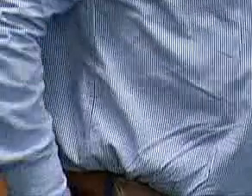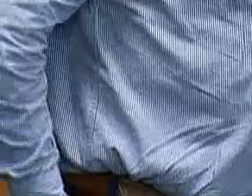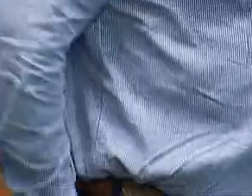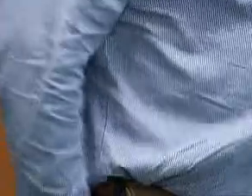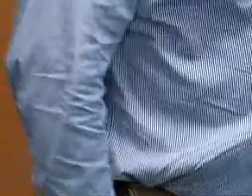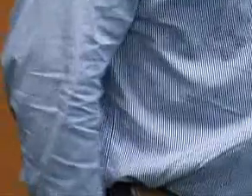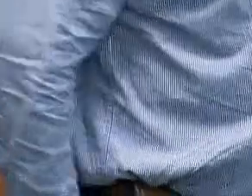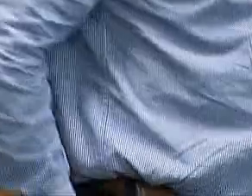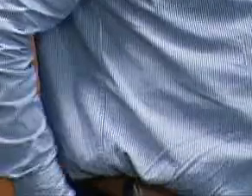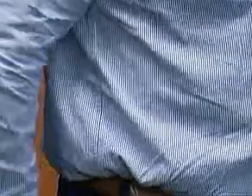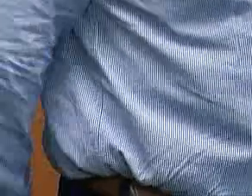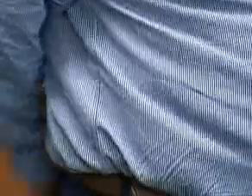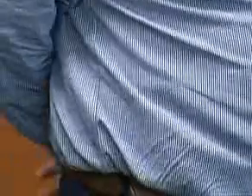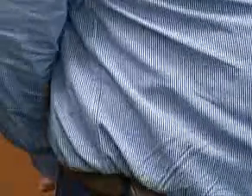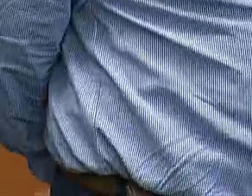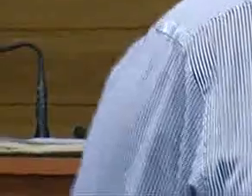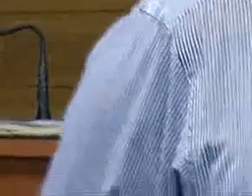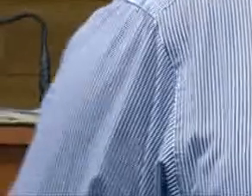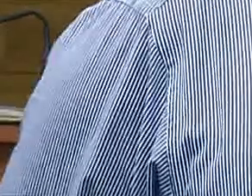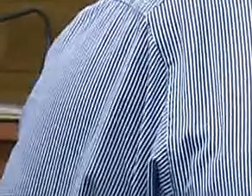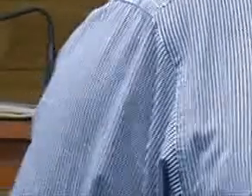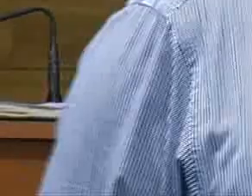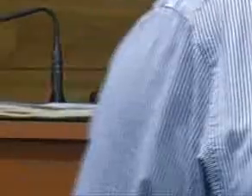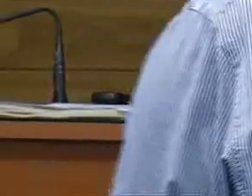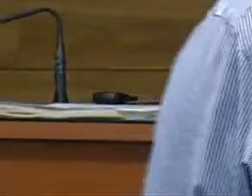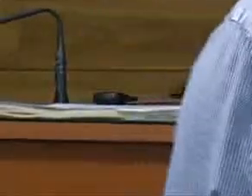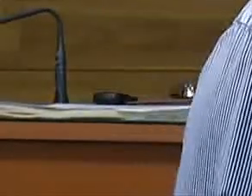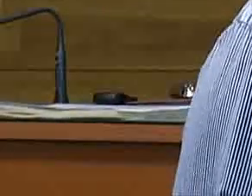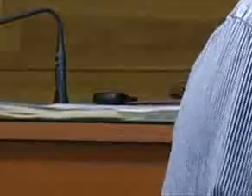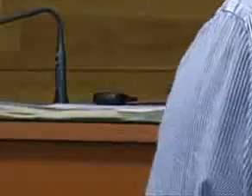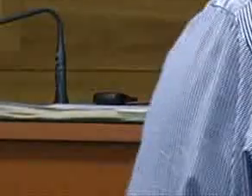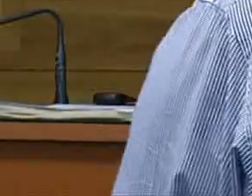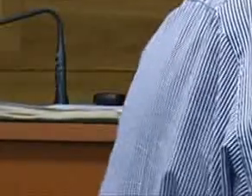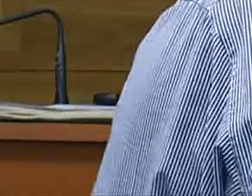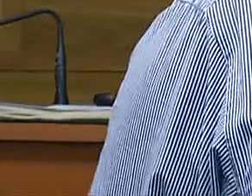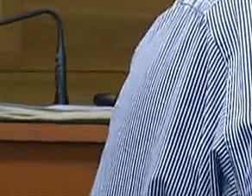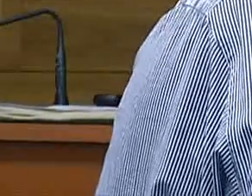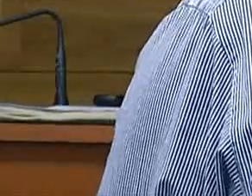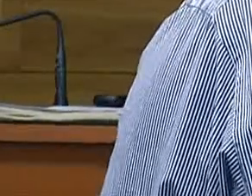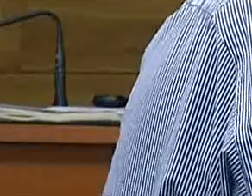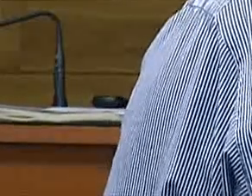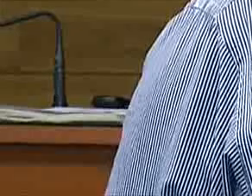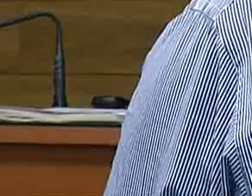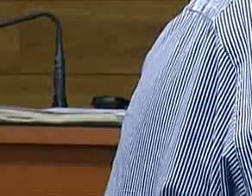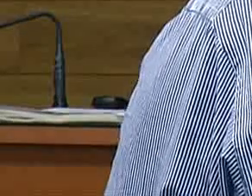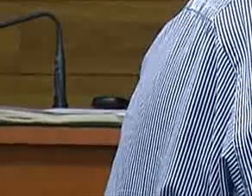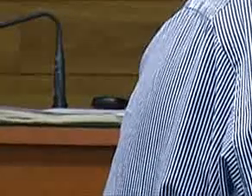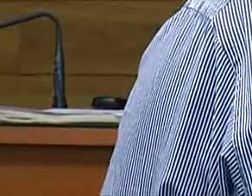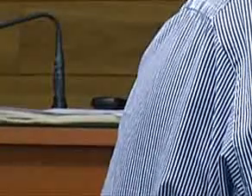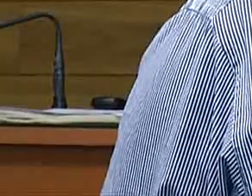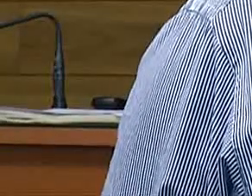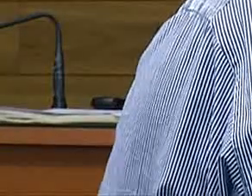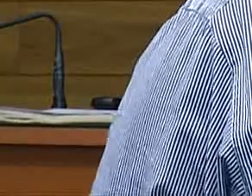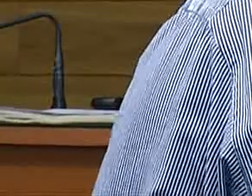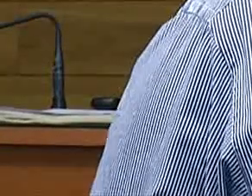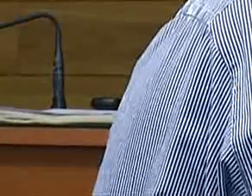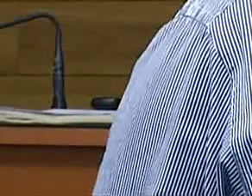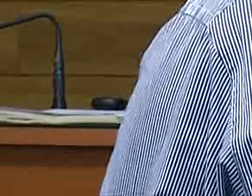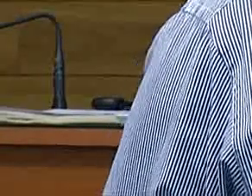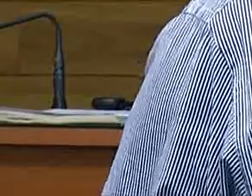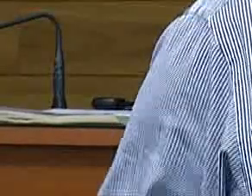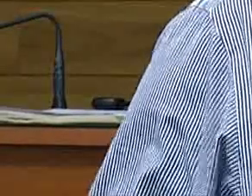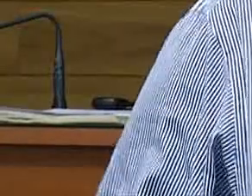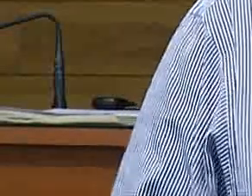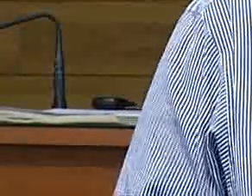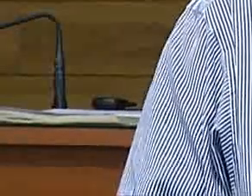congratulações. A Câmara Municipal de Sorocaba, conforme aprovado em sua reunião do dia 19 de outubro de 2023, homenageia o querido amigo